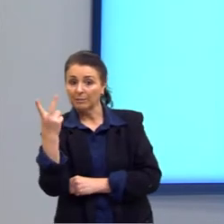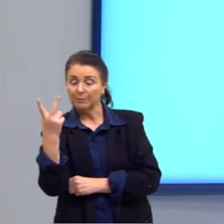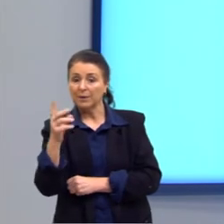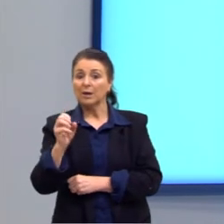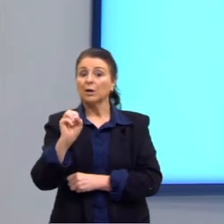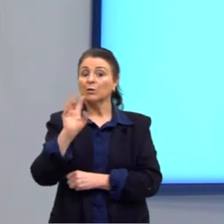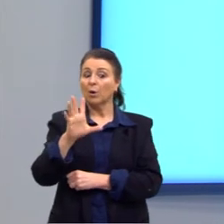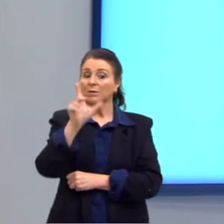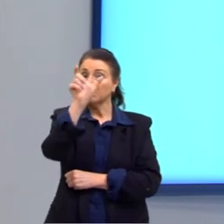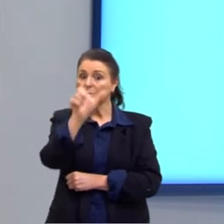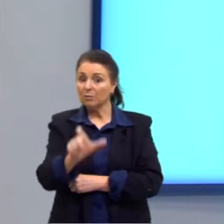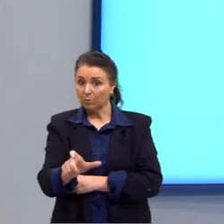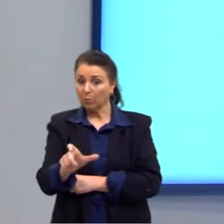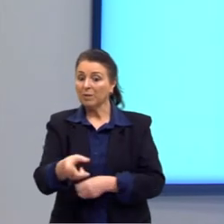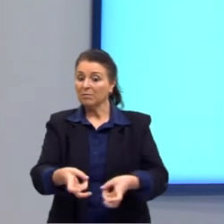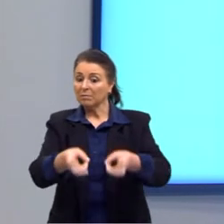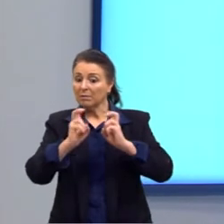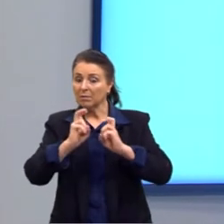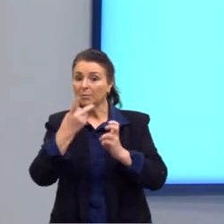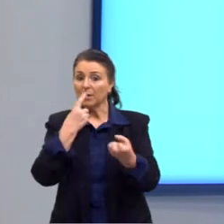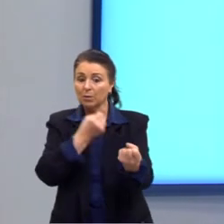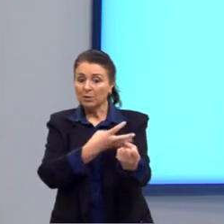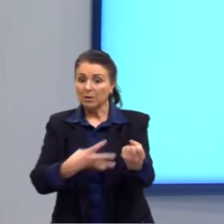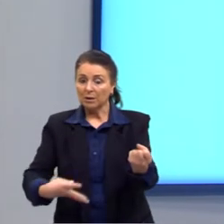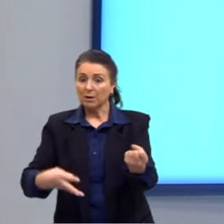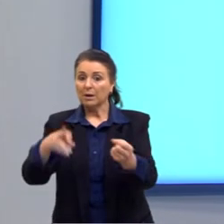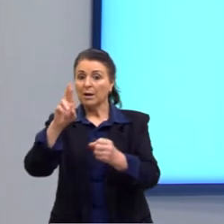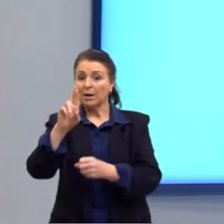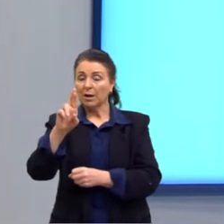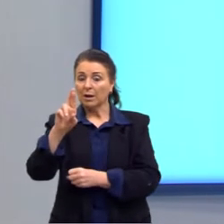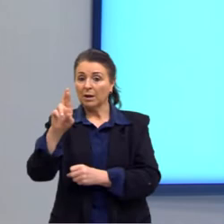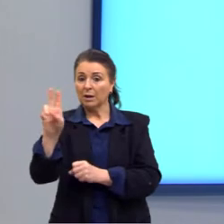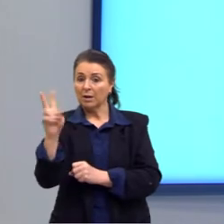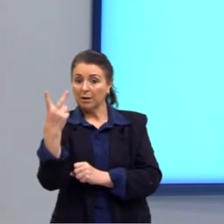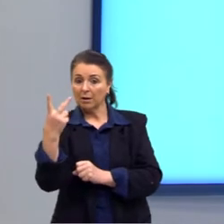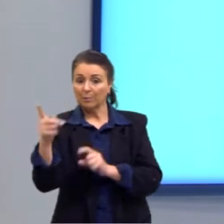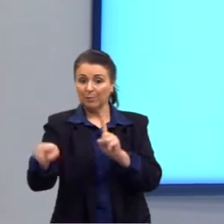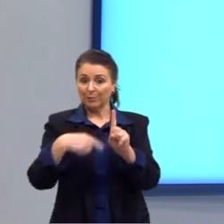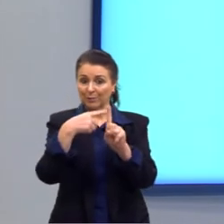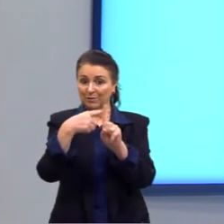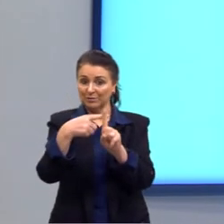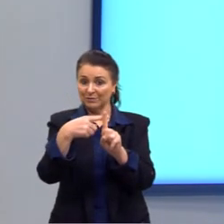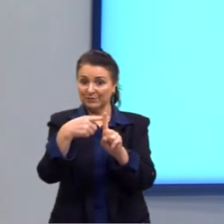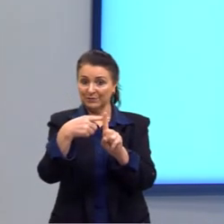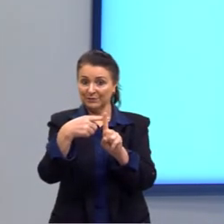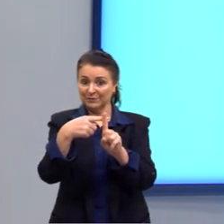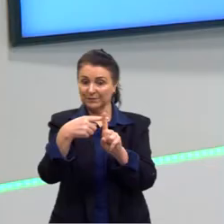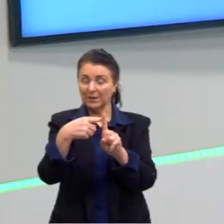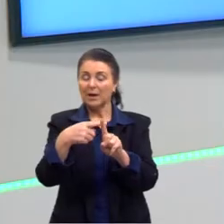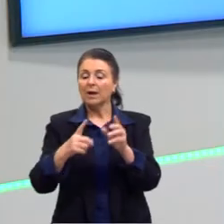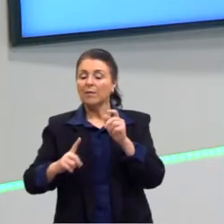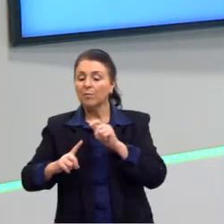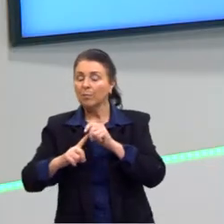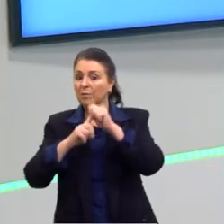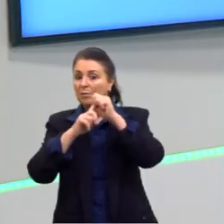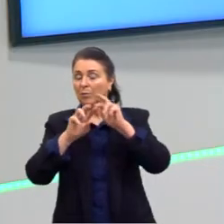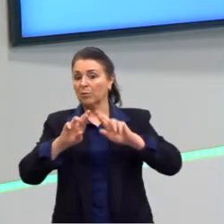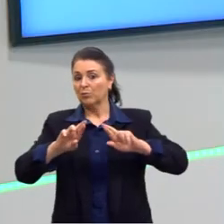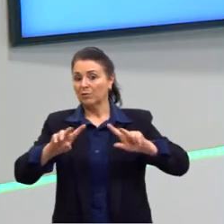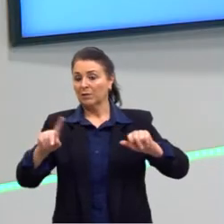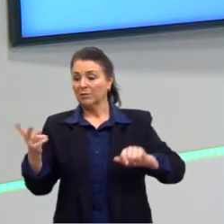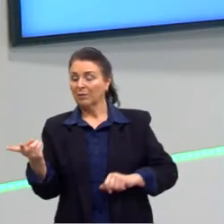receberem o sangue então RH positivo aí sim Então essa é a principal diferença